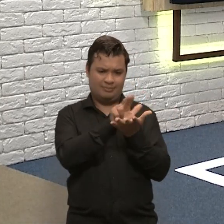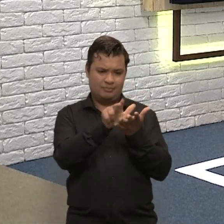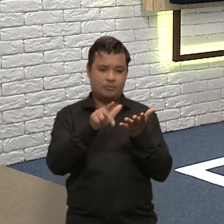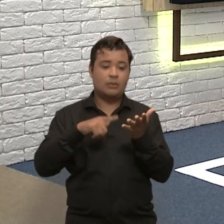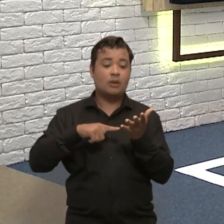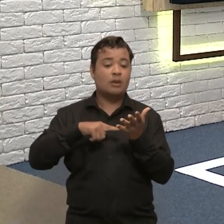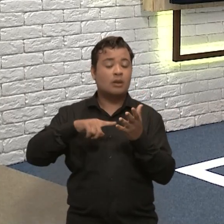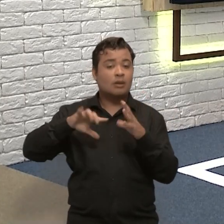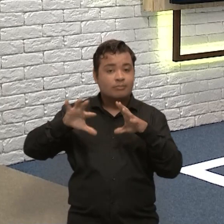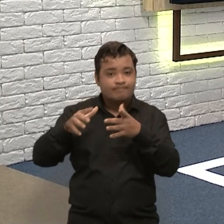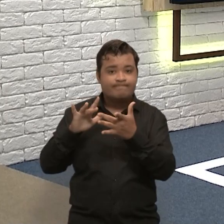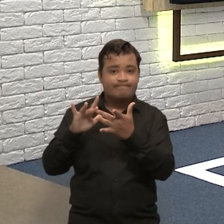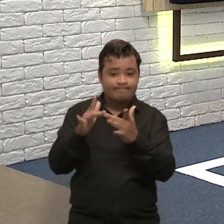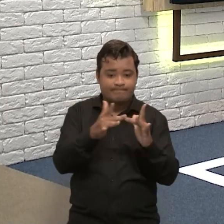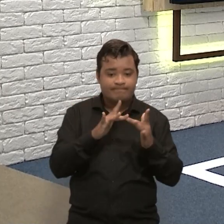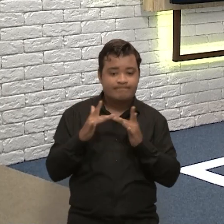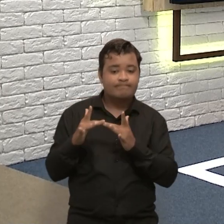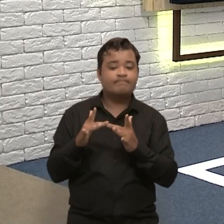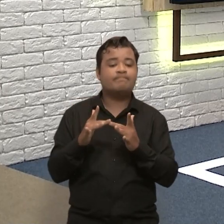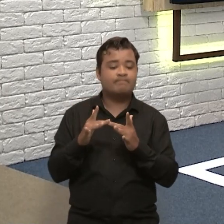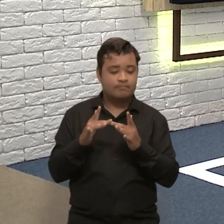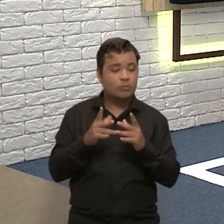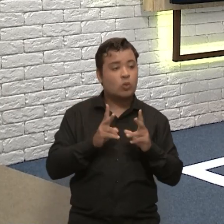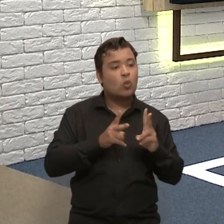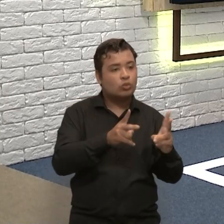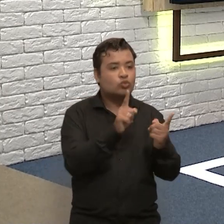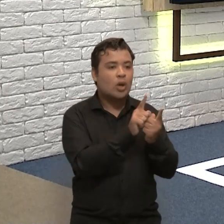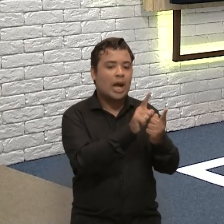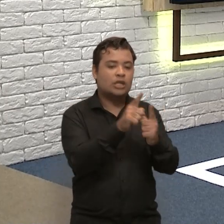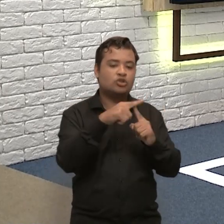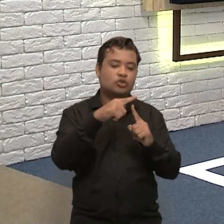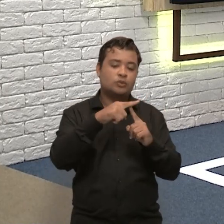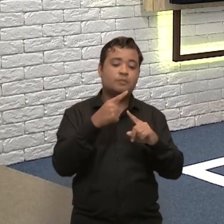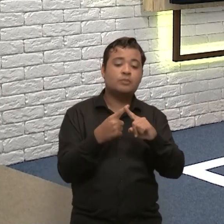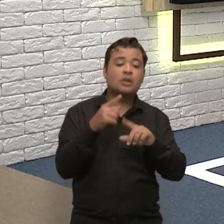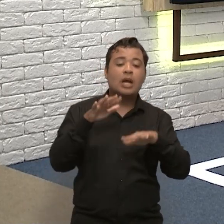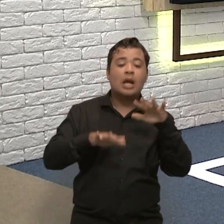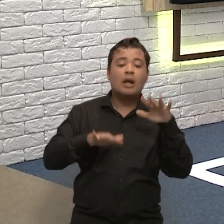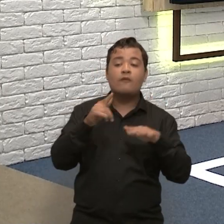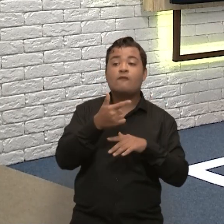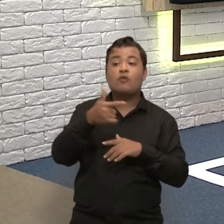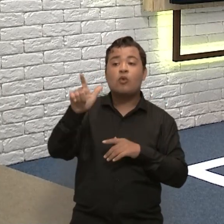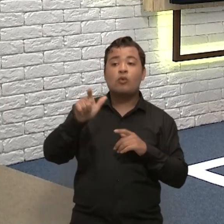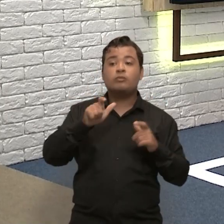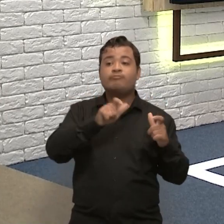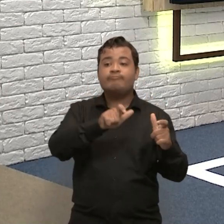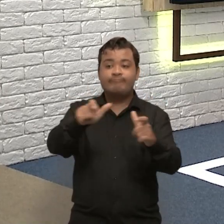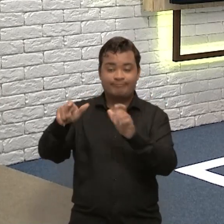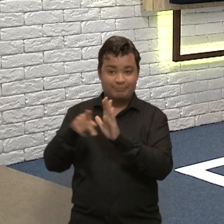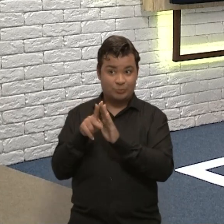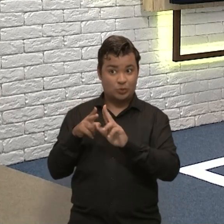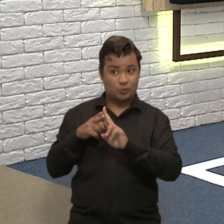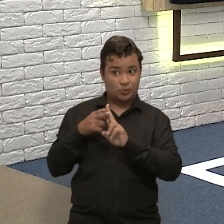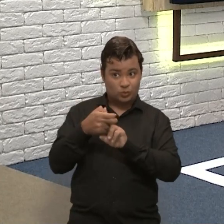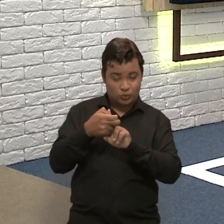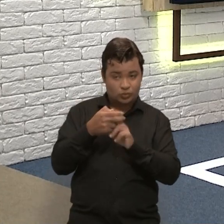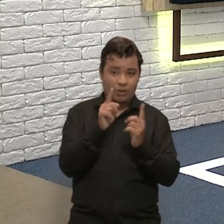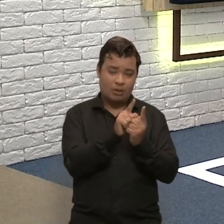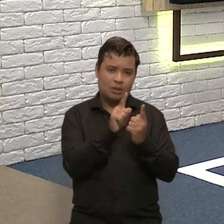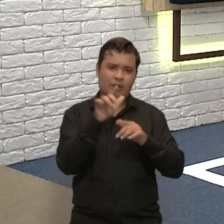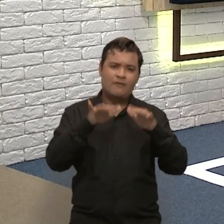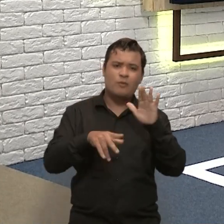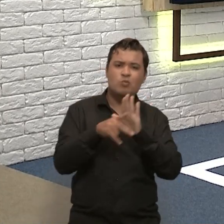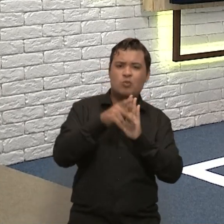rede intersetorial, porque às vezes essa mulher precisa ser acompanhada por outros serviços de saúde do SUS, tanto do município como